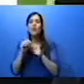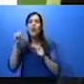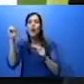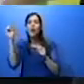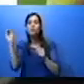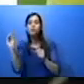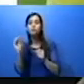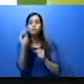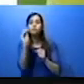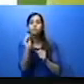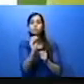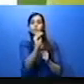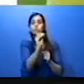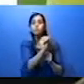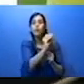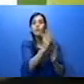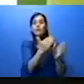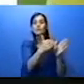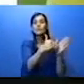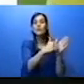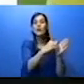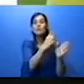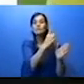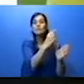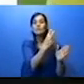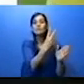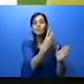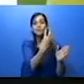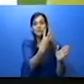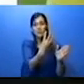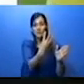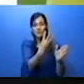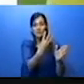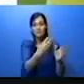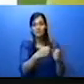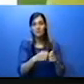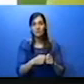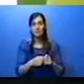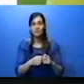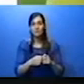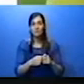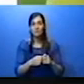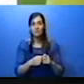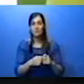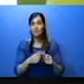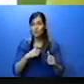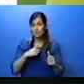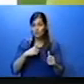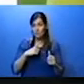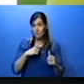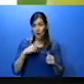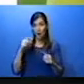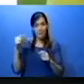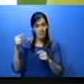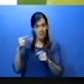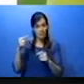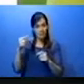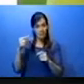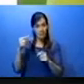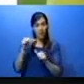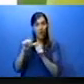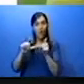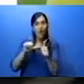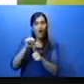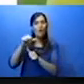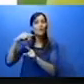cá para chegar no 123? Ao invés de eu fazer menos aqui,